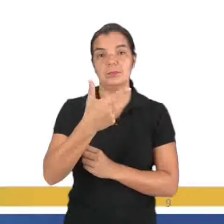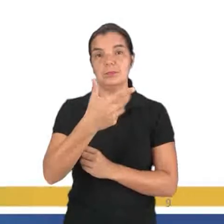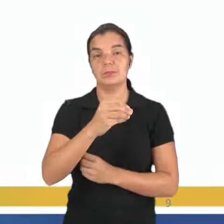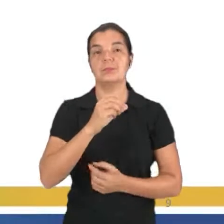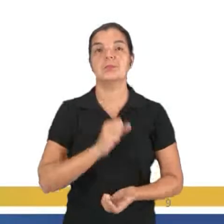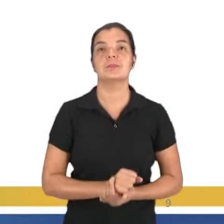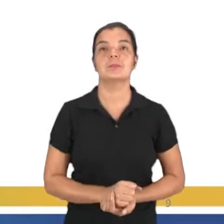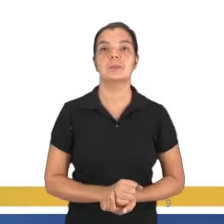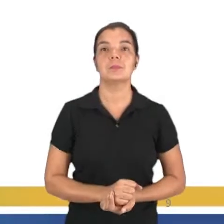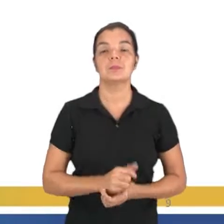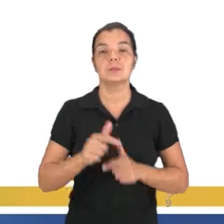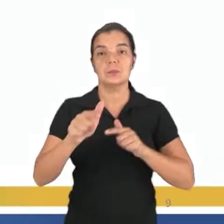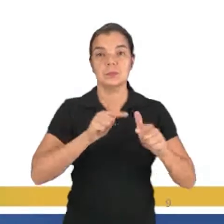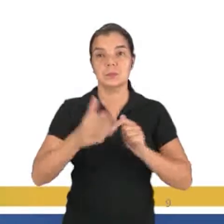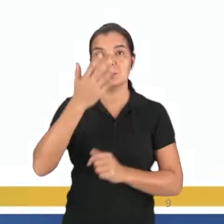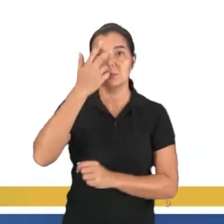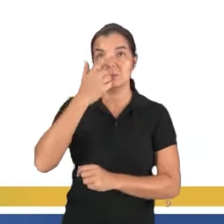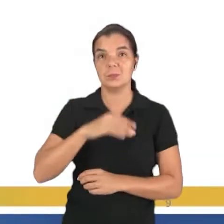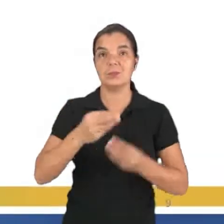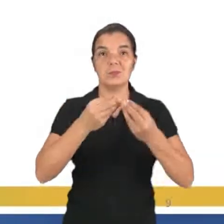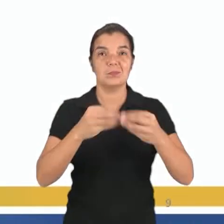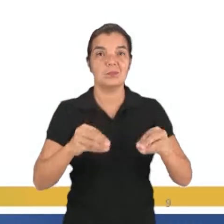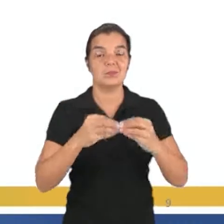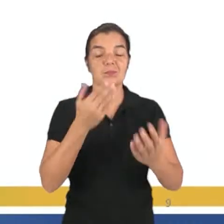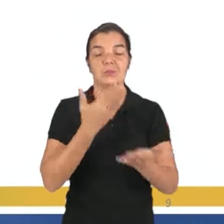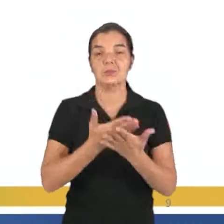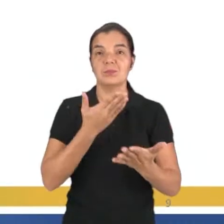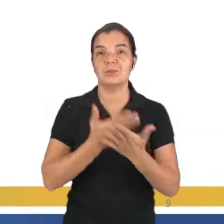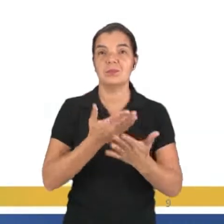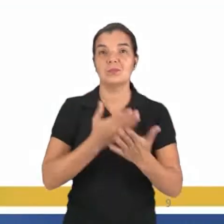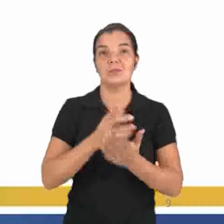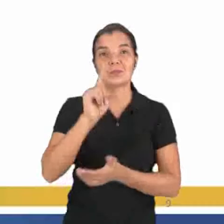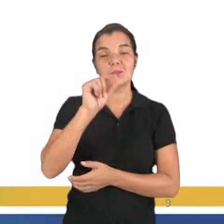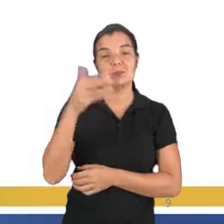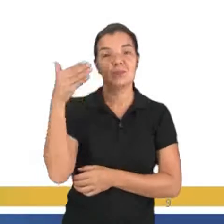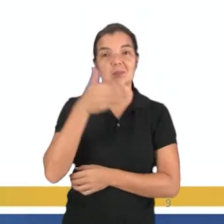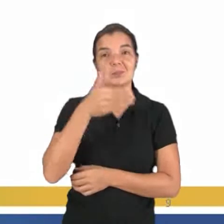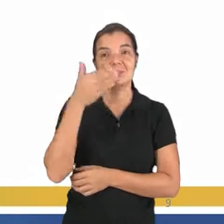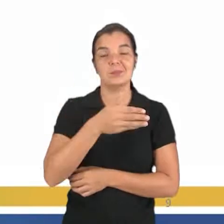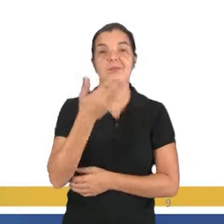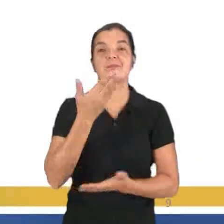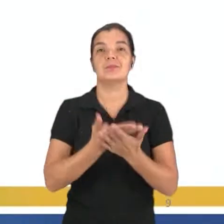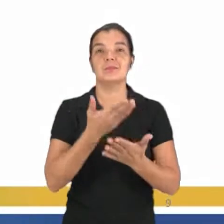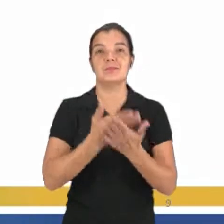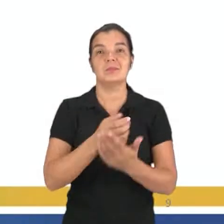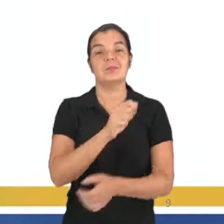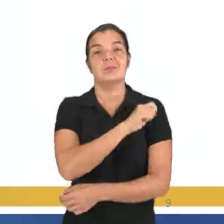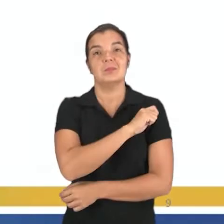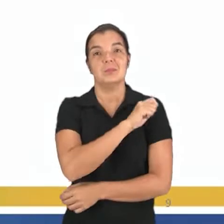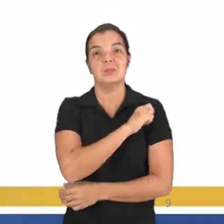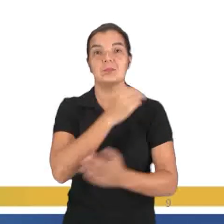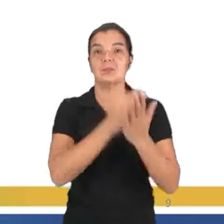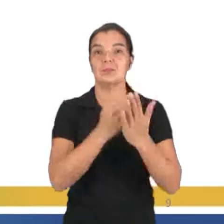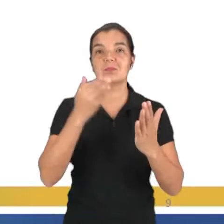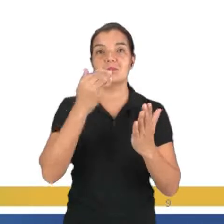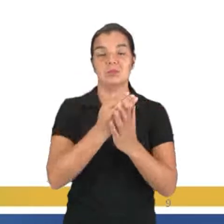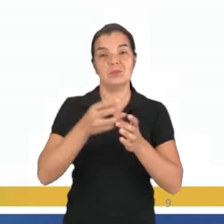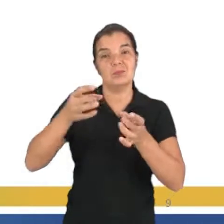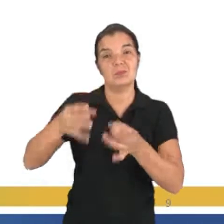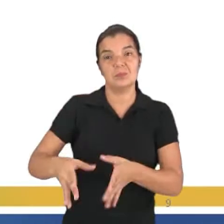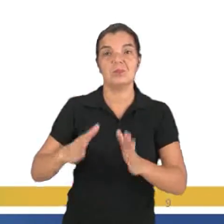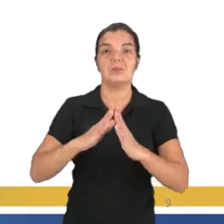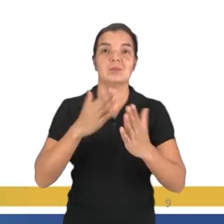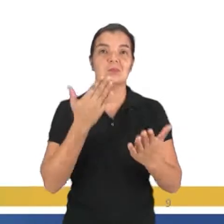2020. O trabalho infantil prejudica os estudos, reduz a frequência de estudantes às aulas e aumenta a chance de